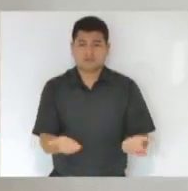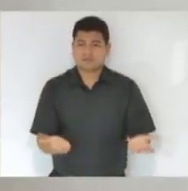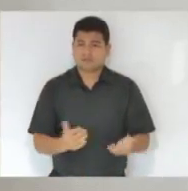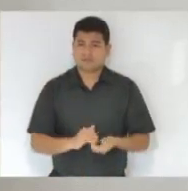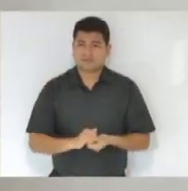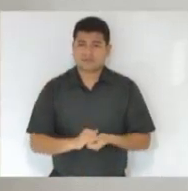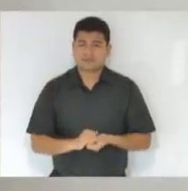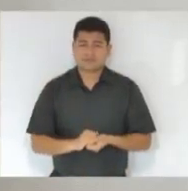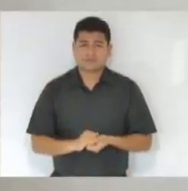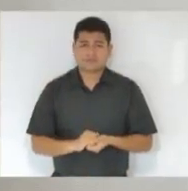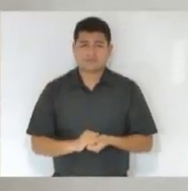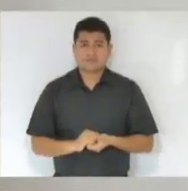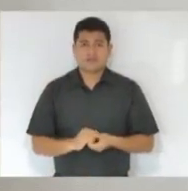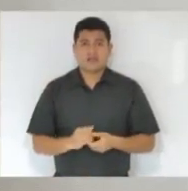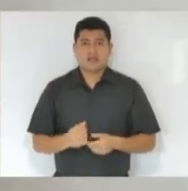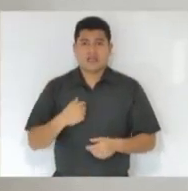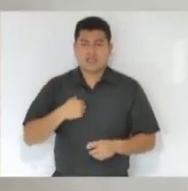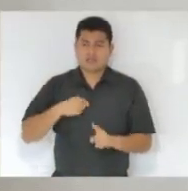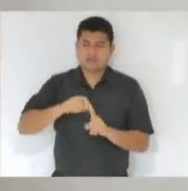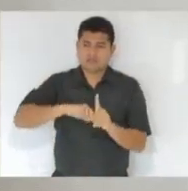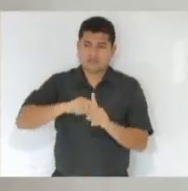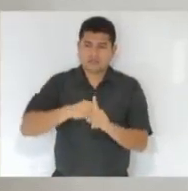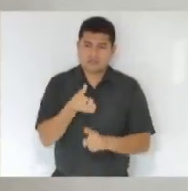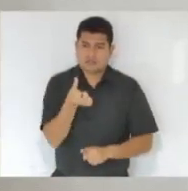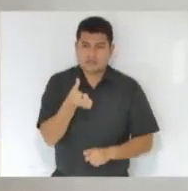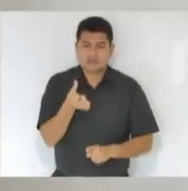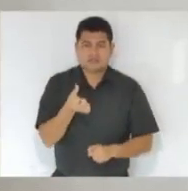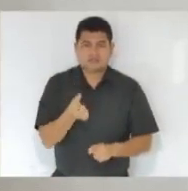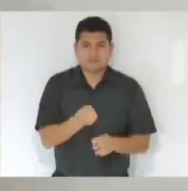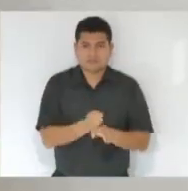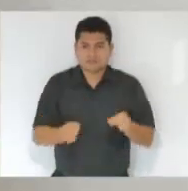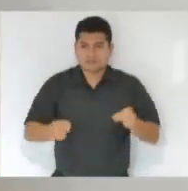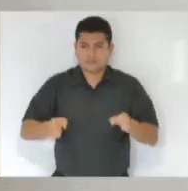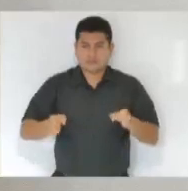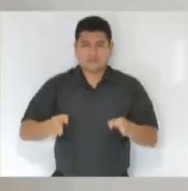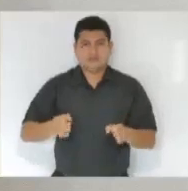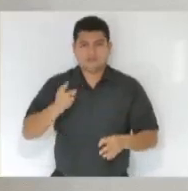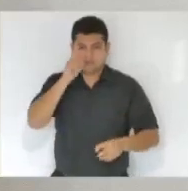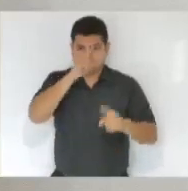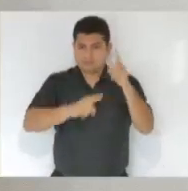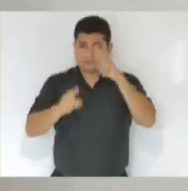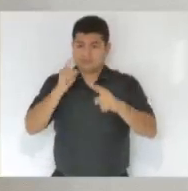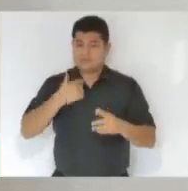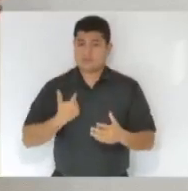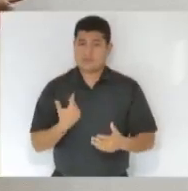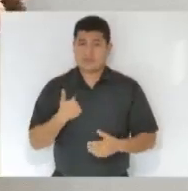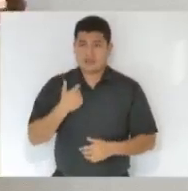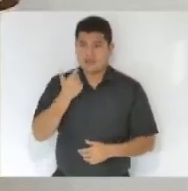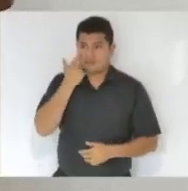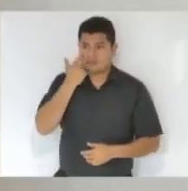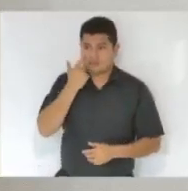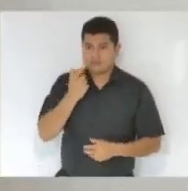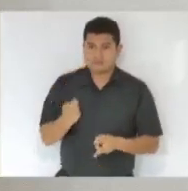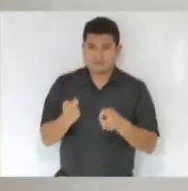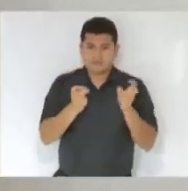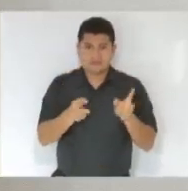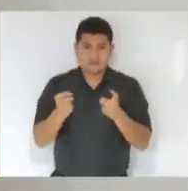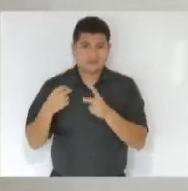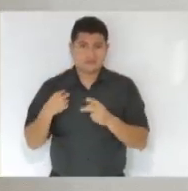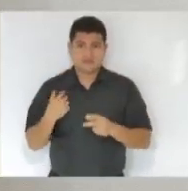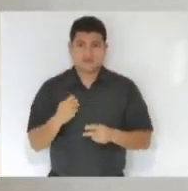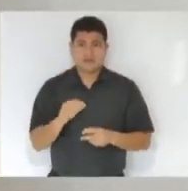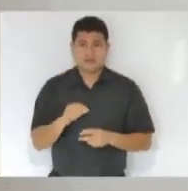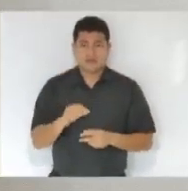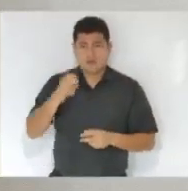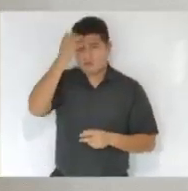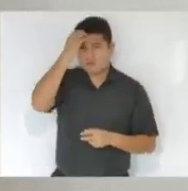Nesses 6 meses de mandato, eu tenho visto que muitas vezes, não por culpa de ninguém, mas por culpa da emergência dos